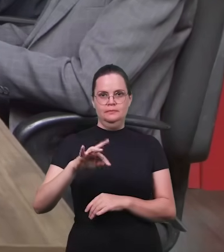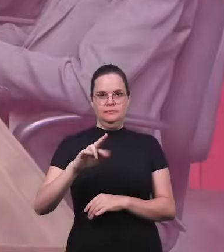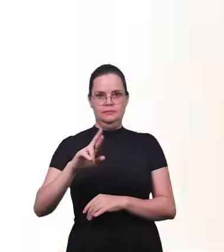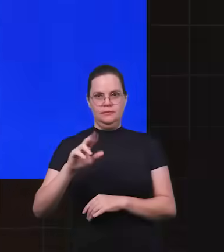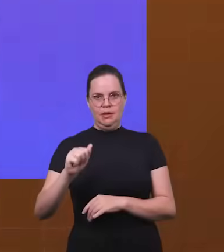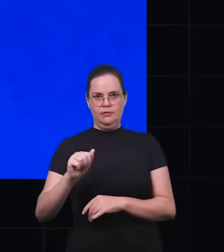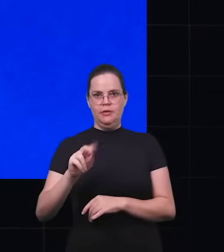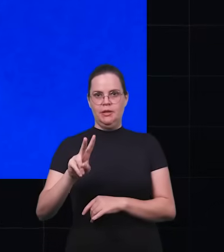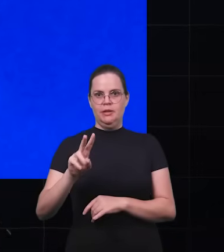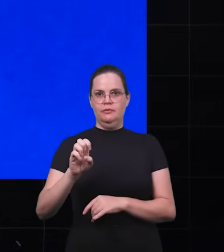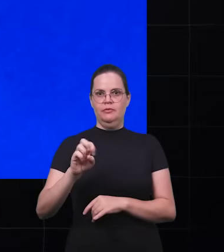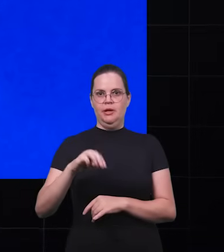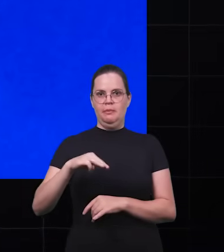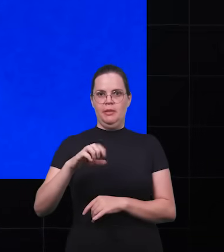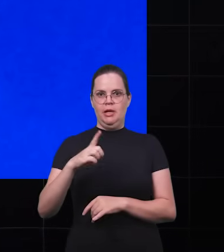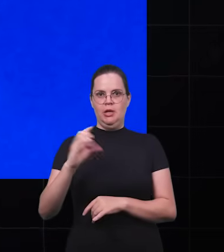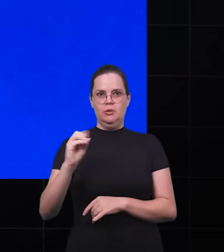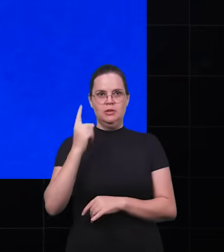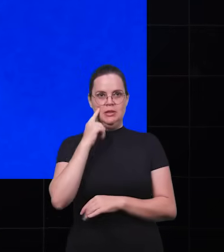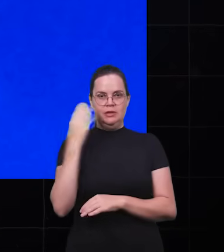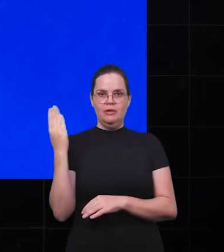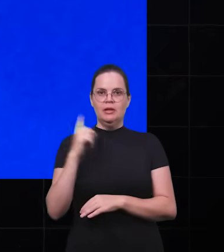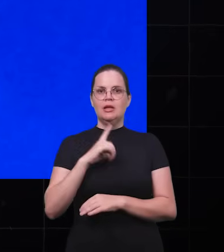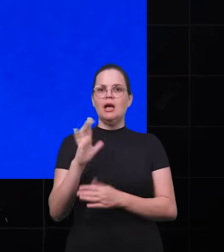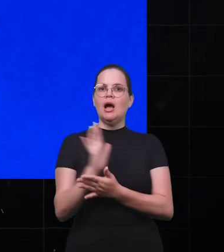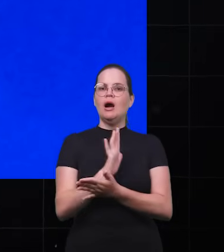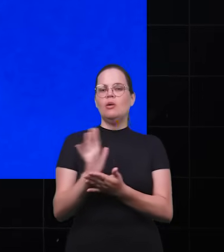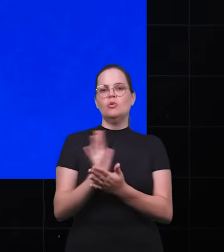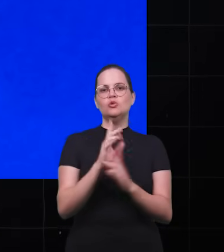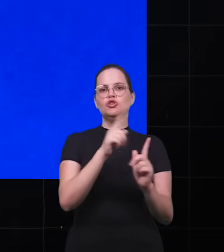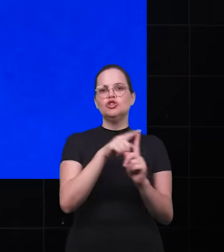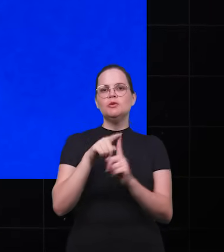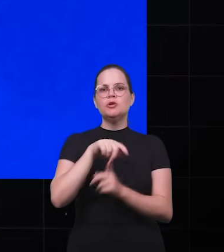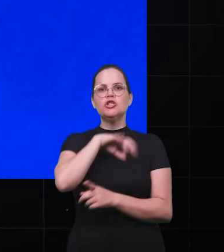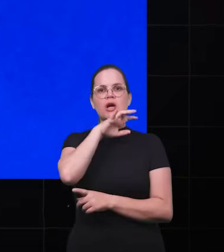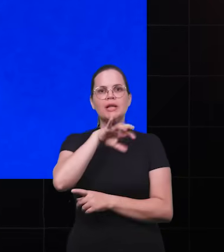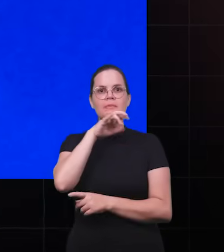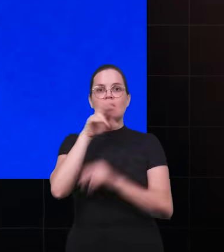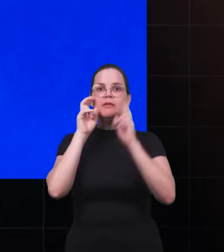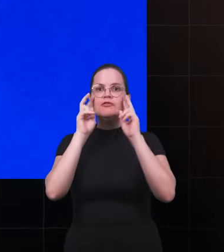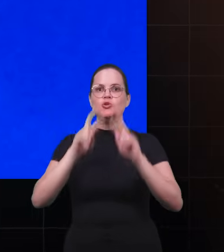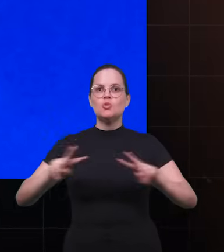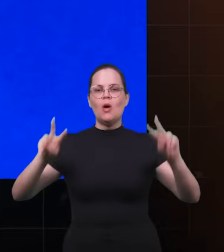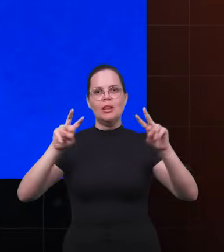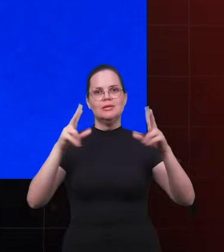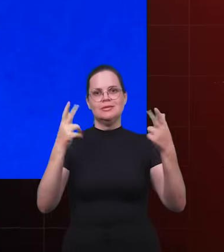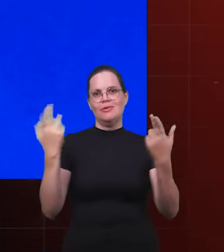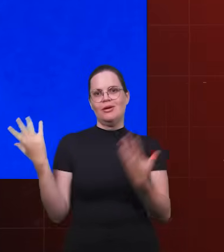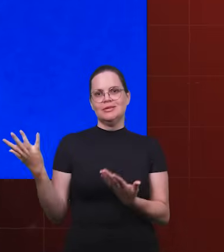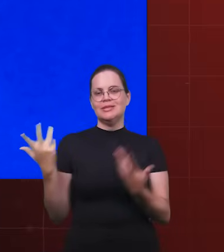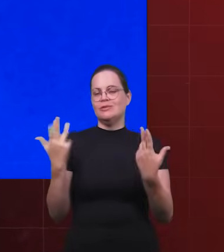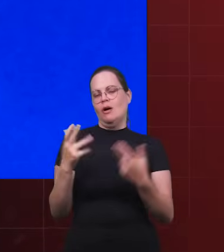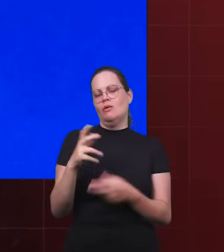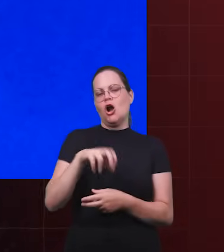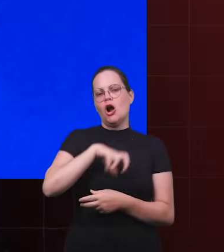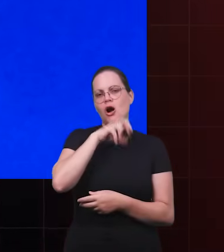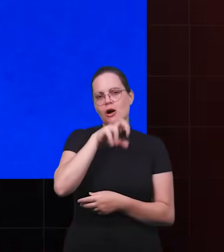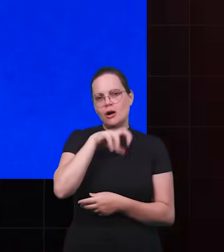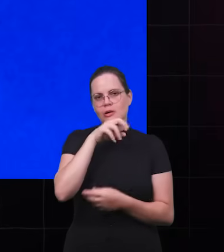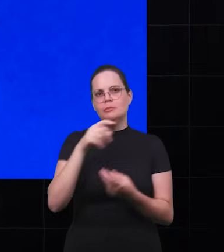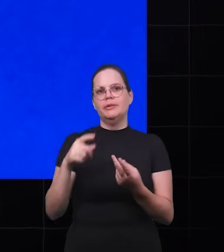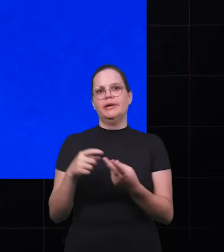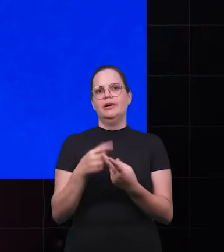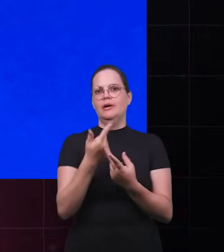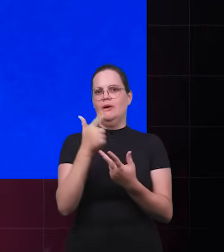alguns anfíbios, algumas cobras, que elas vão ter essa visualização, que inclusive permite que elas caçem durante a